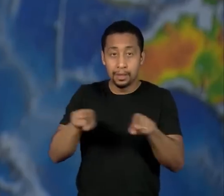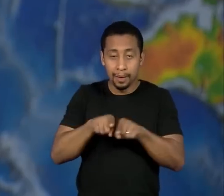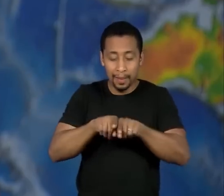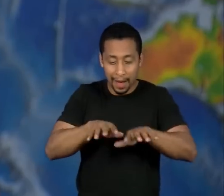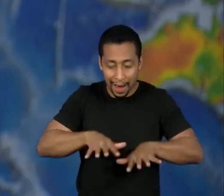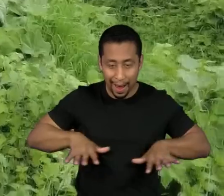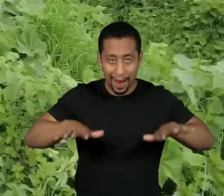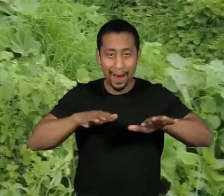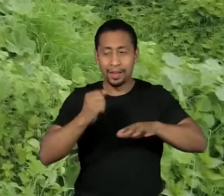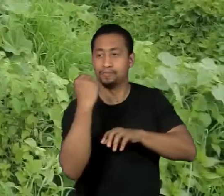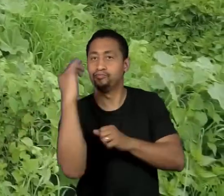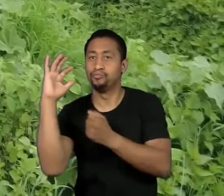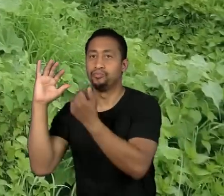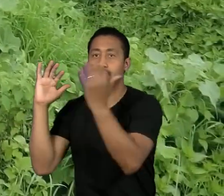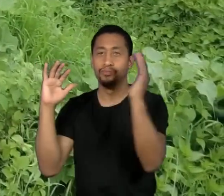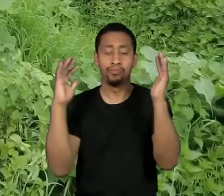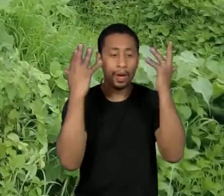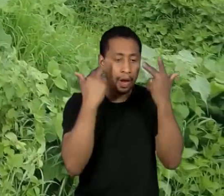elas estão interconectadas.